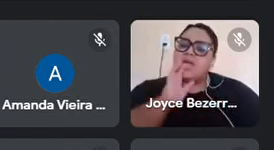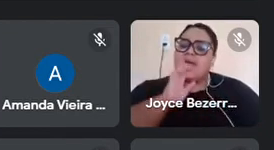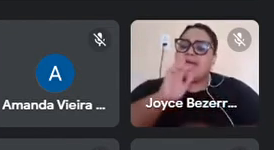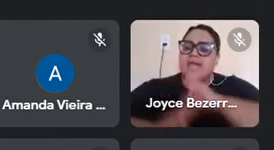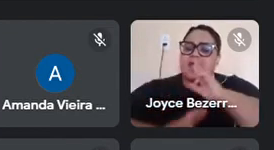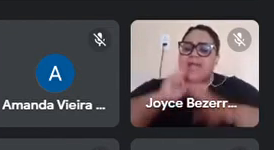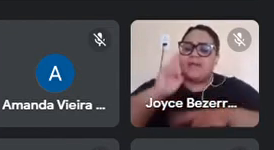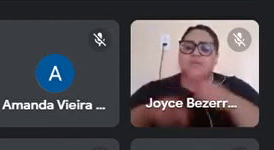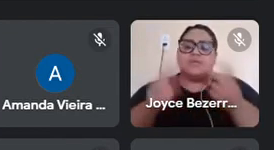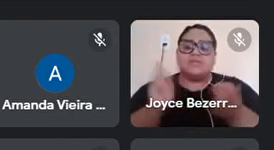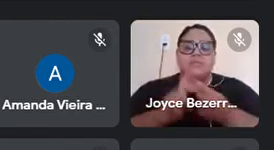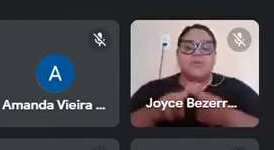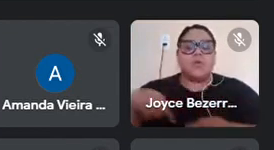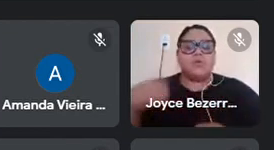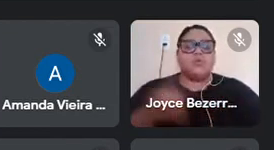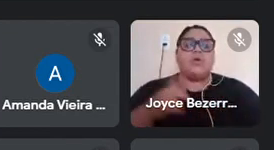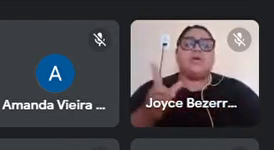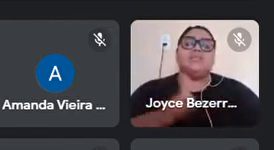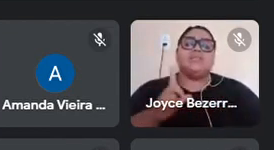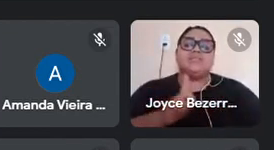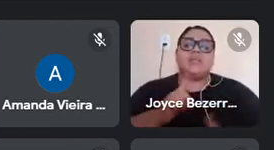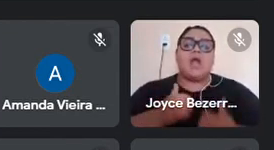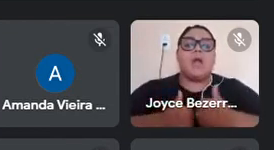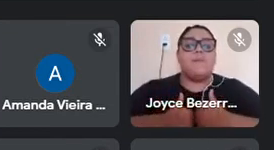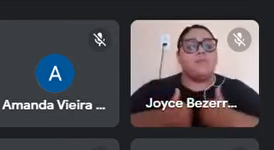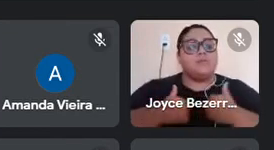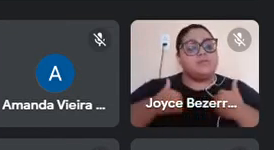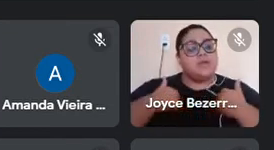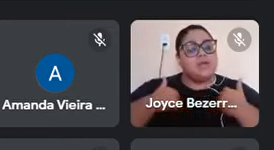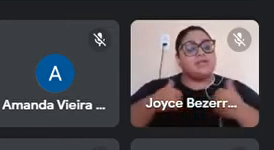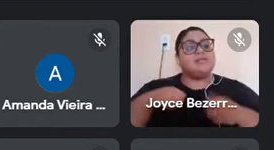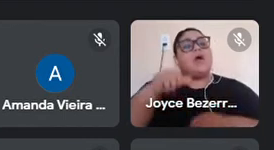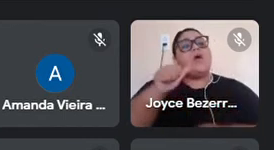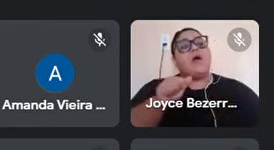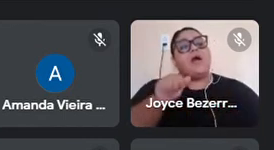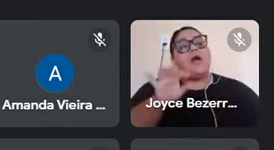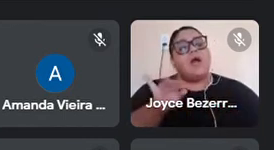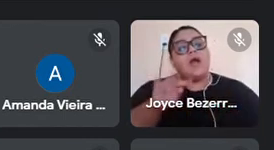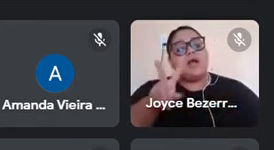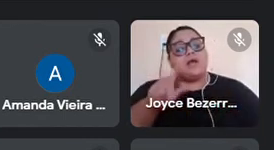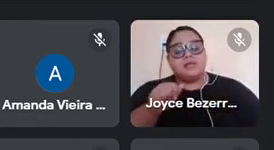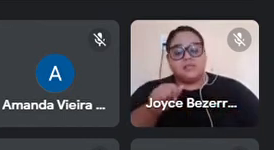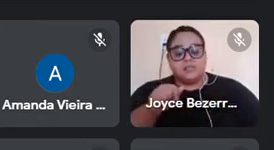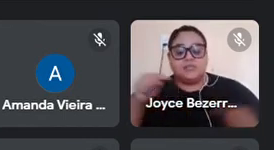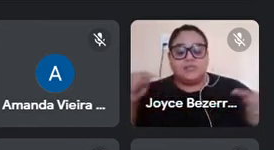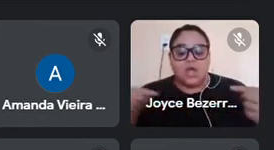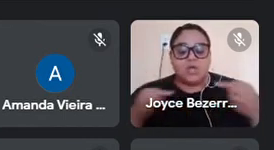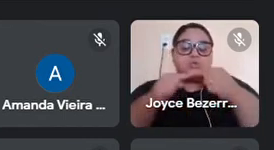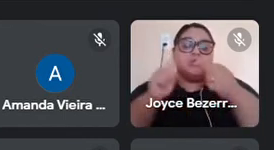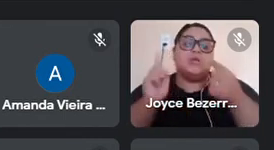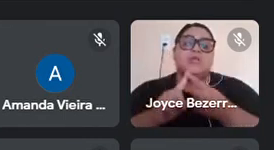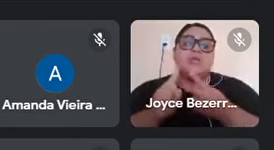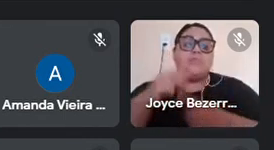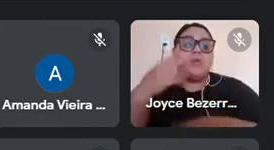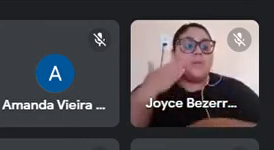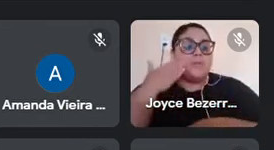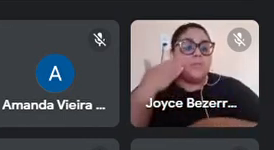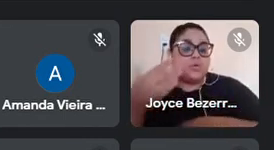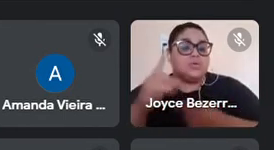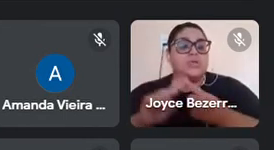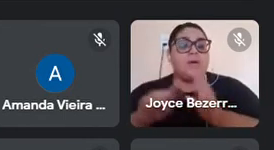quando a gente tem a imunização ativa associada. Então, a gente tem aqui a primeira exposição ao